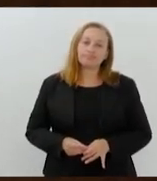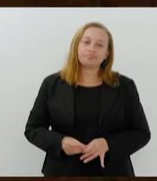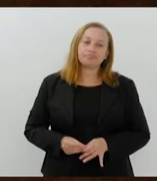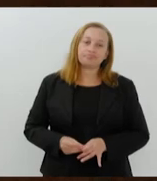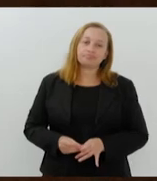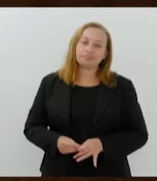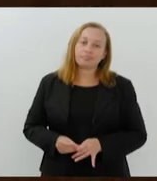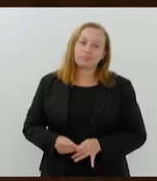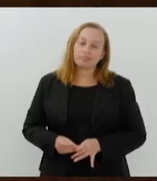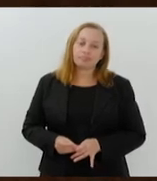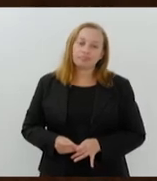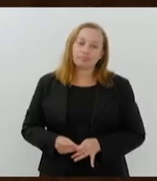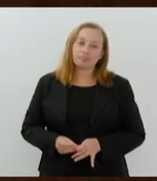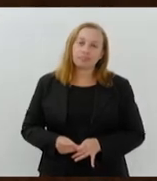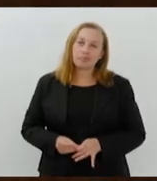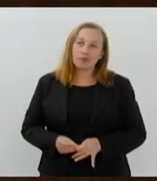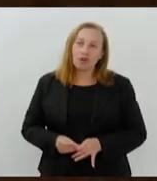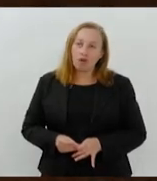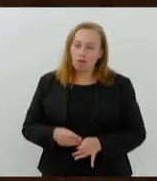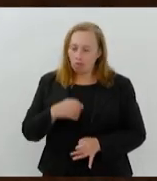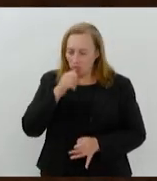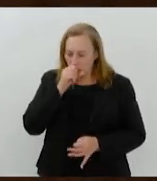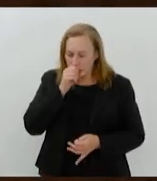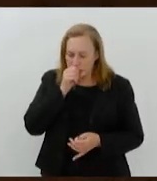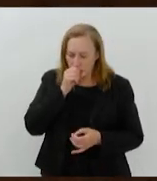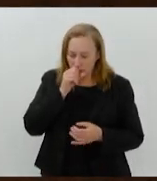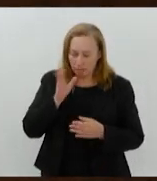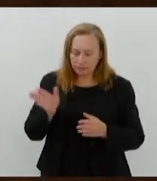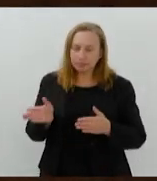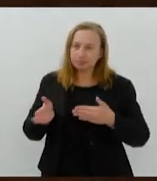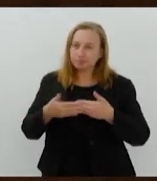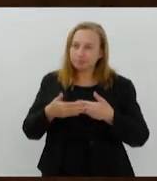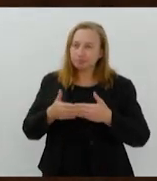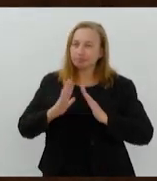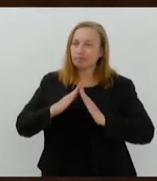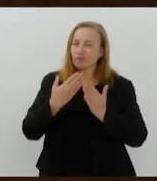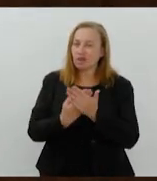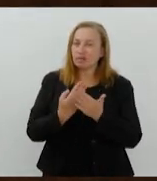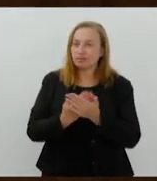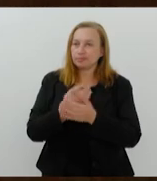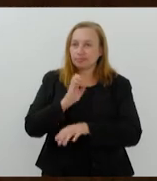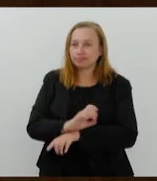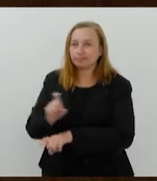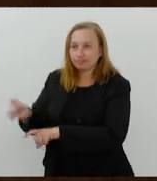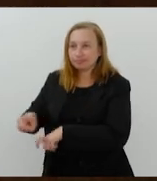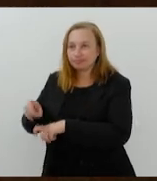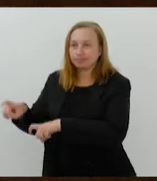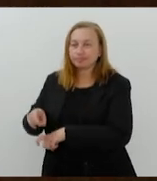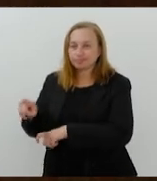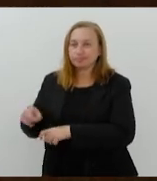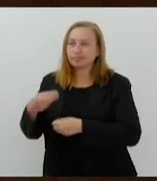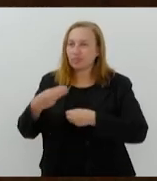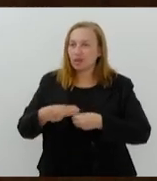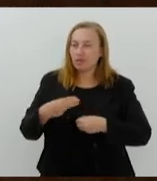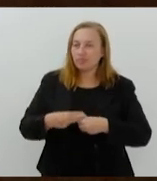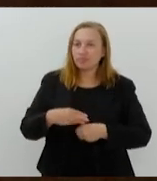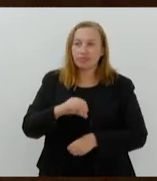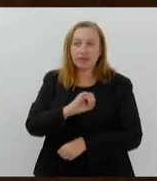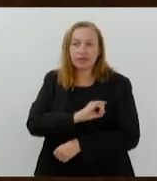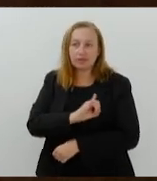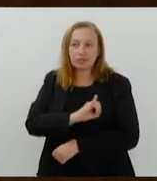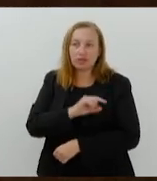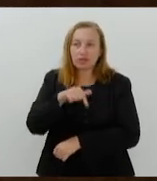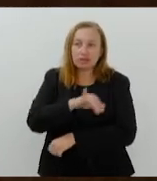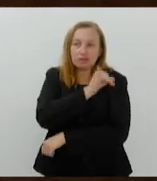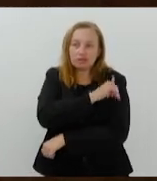desse tema da gente reativar o Colégio Estadual Agrícola José Soares Júnior, que está no município de Itaboraí, aqui no